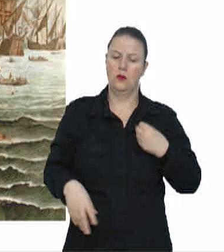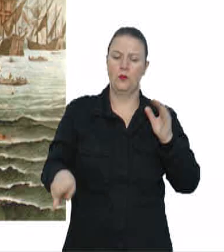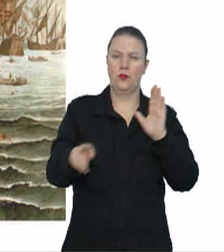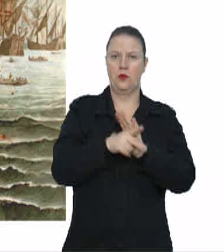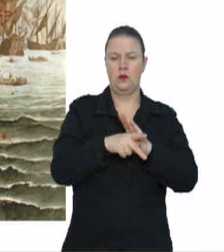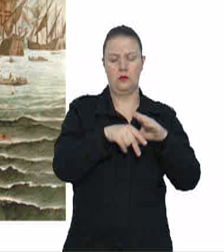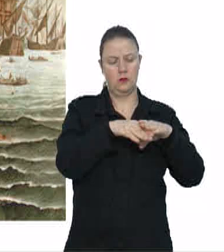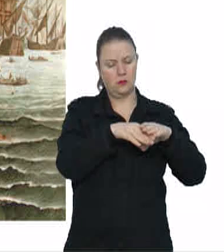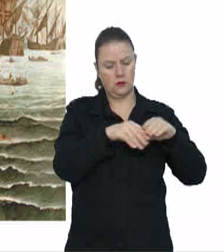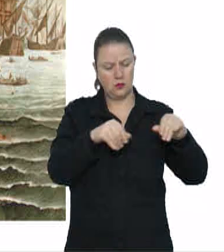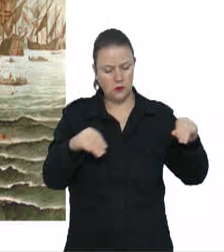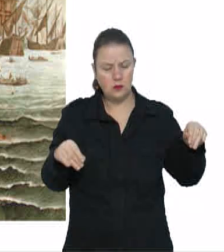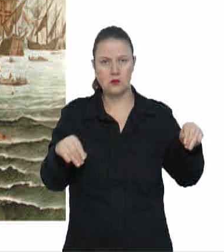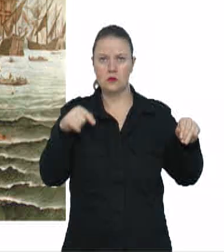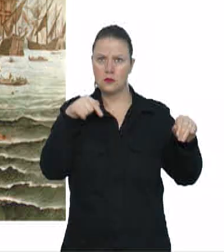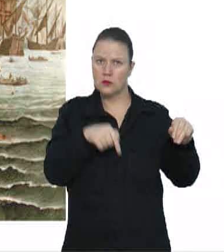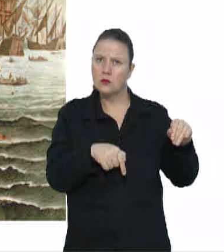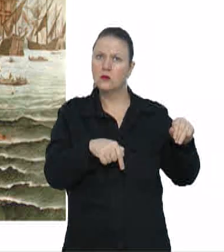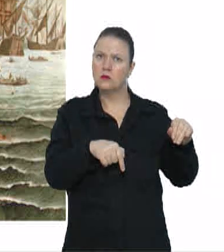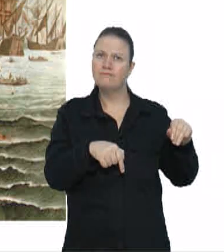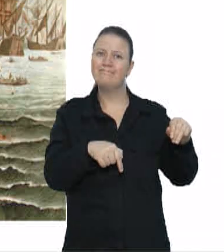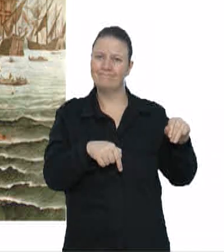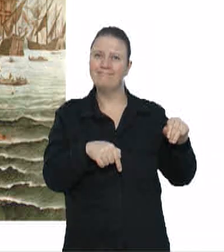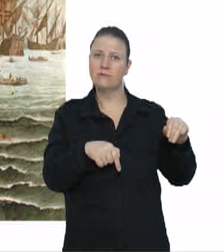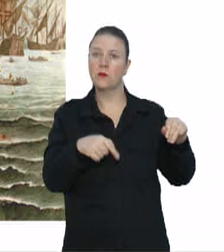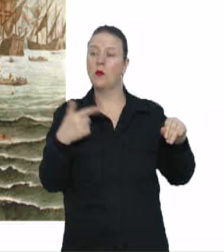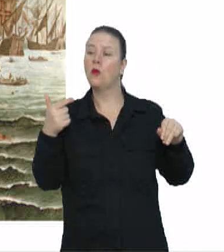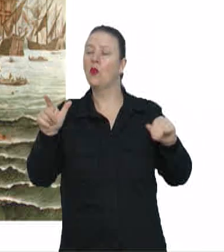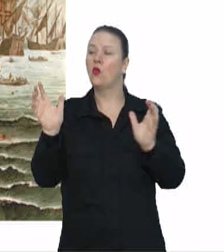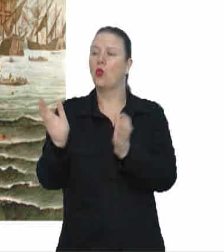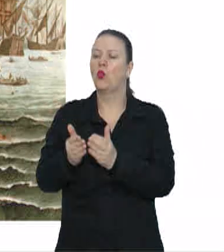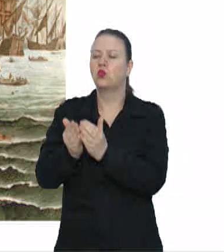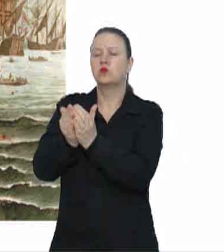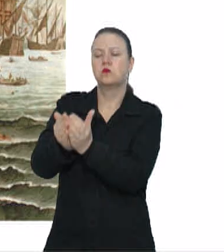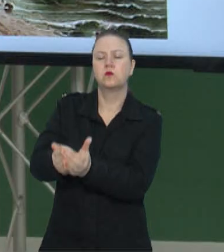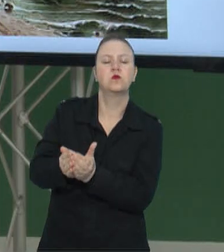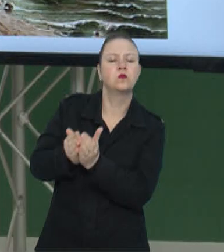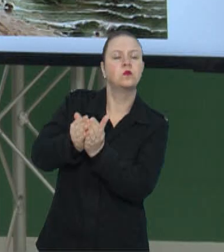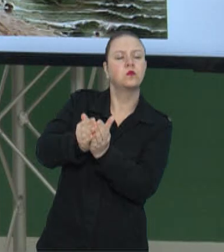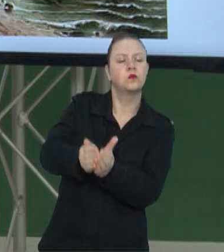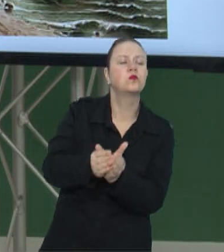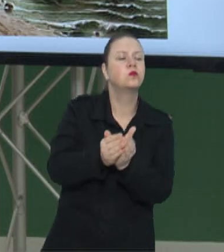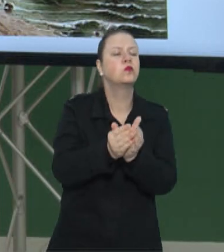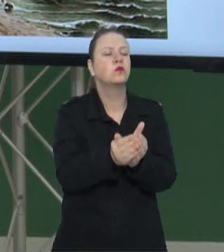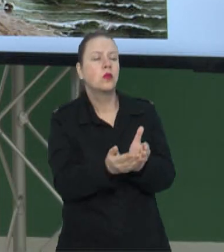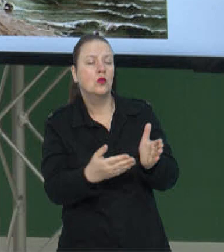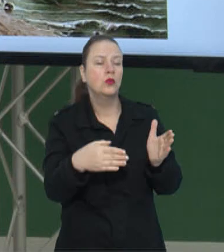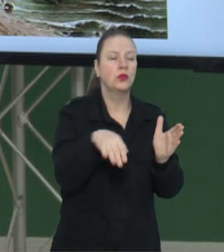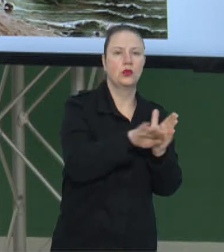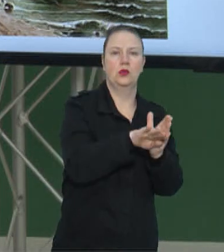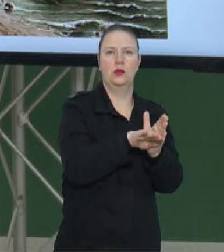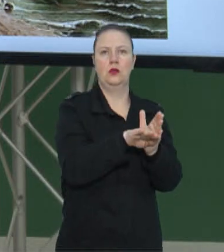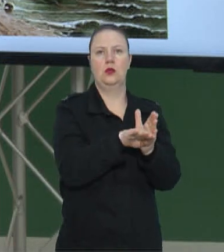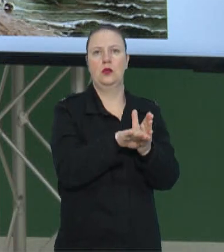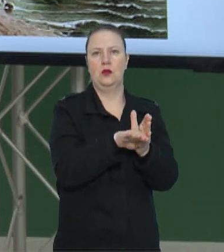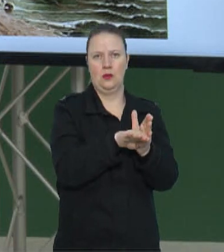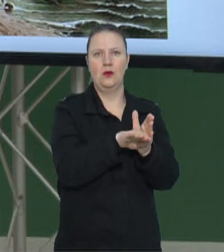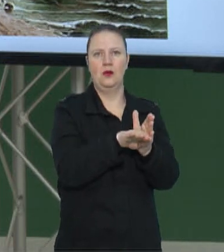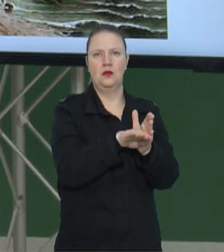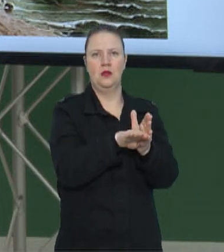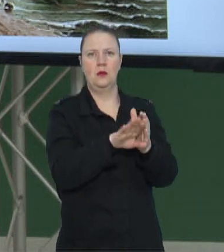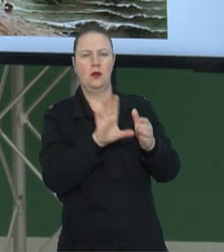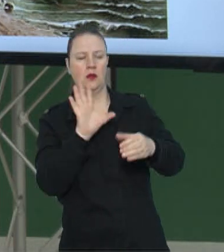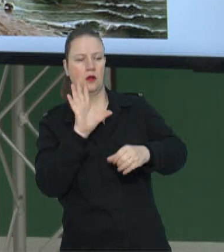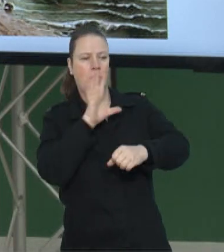brasileiras hoje, né? E de quem chegou ali para colonizar, para ocupar, para explorar as riquezas e tudo mais. Então, aqui nós temos,